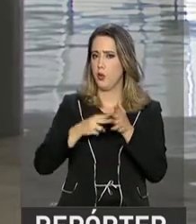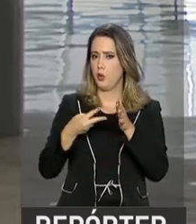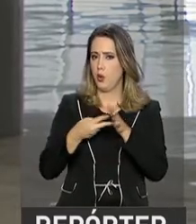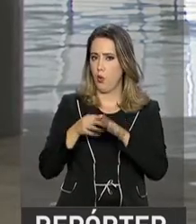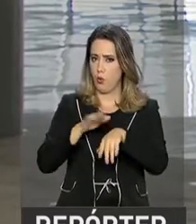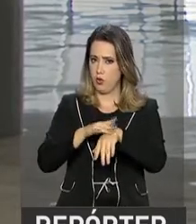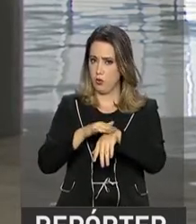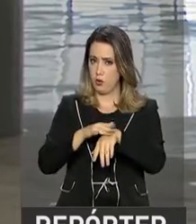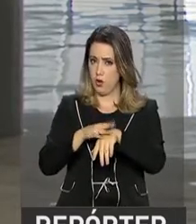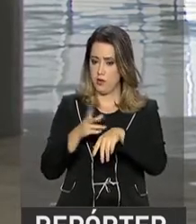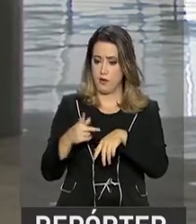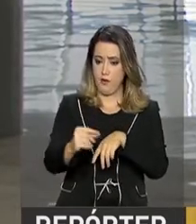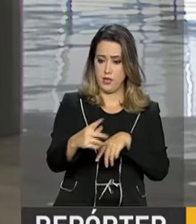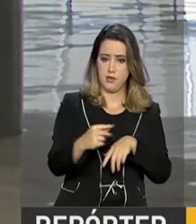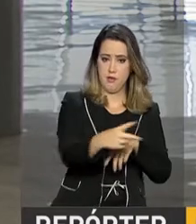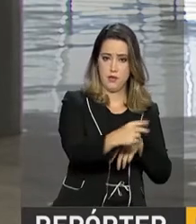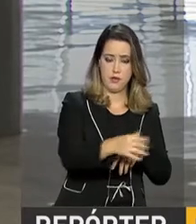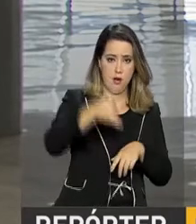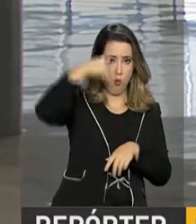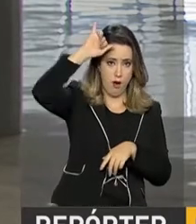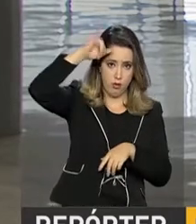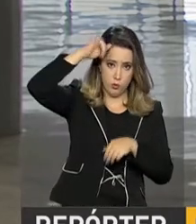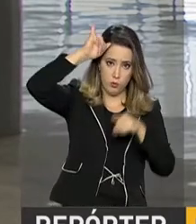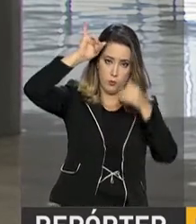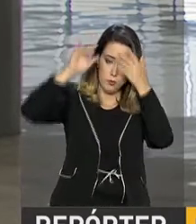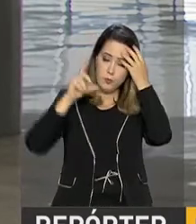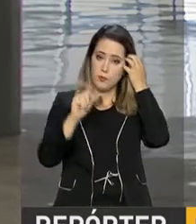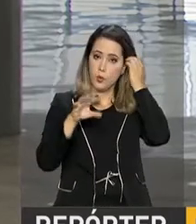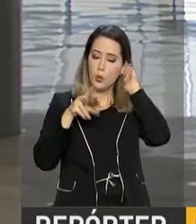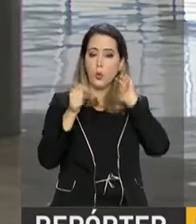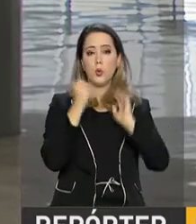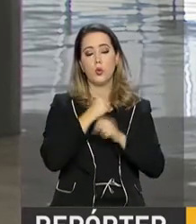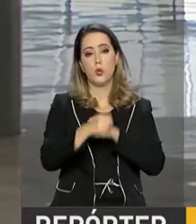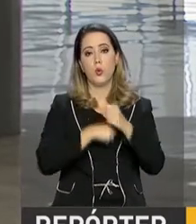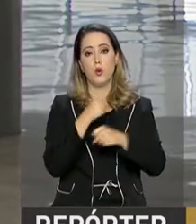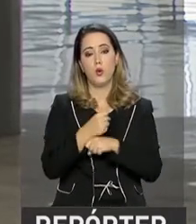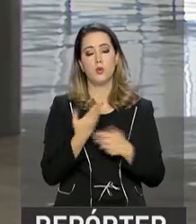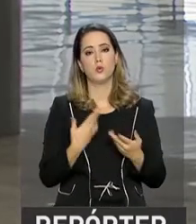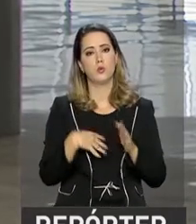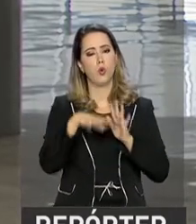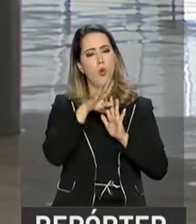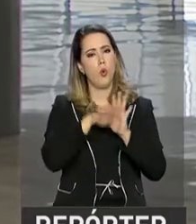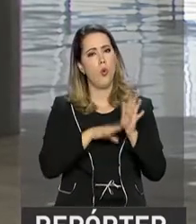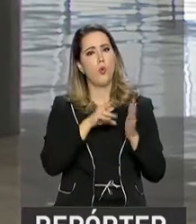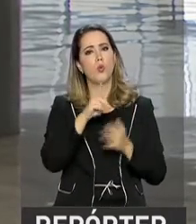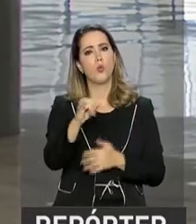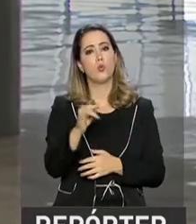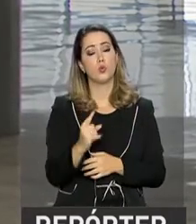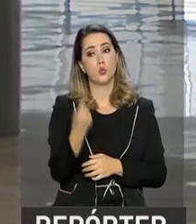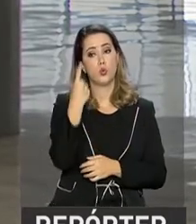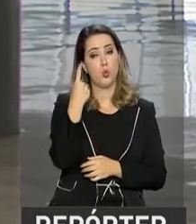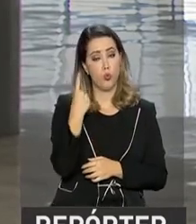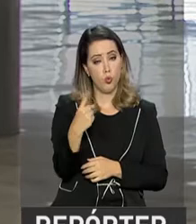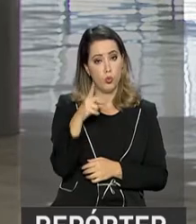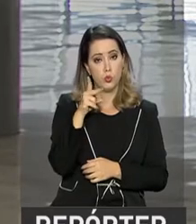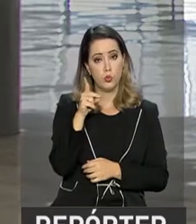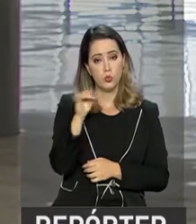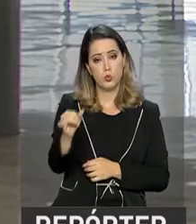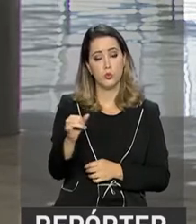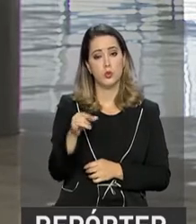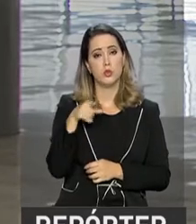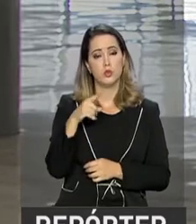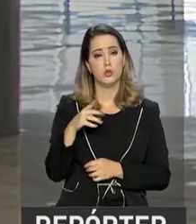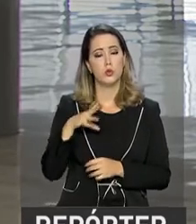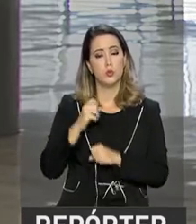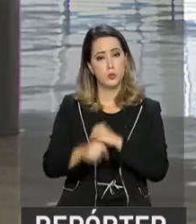precisa ser vacinado a cada ano o calendário de vacinação no país inclui uma data pelo menos de vacinação